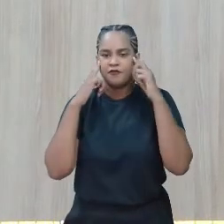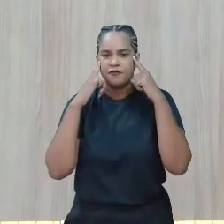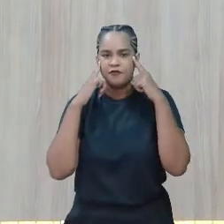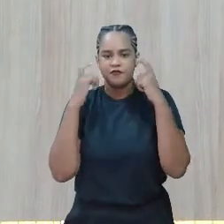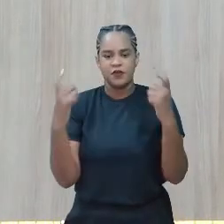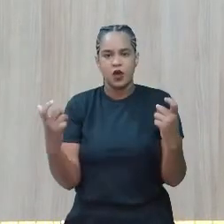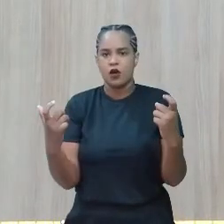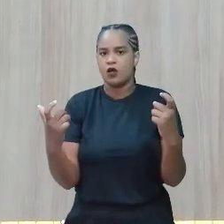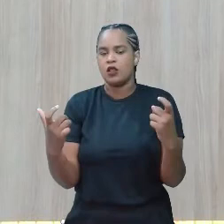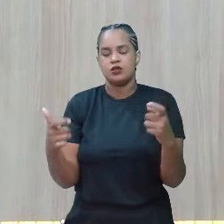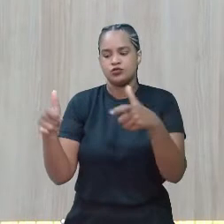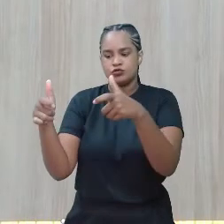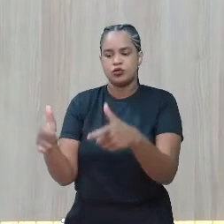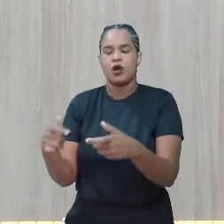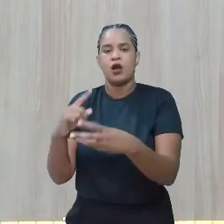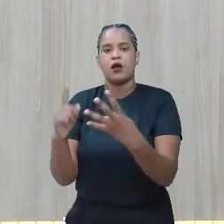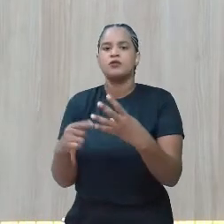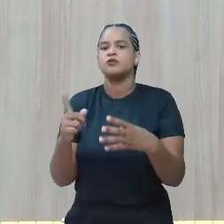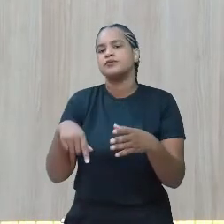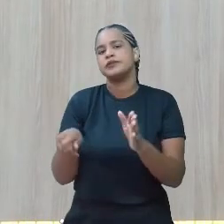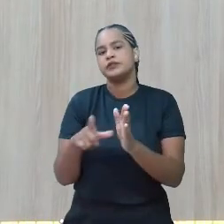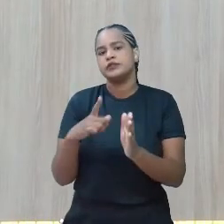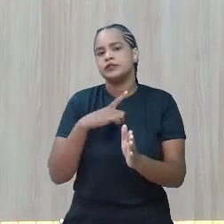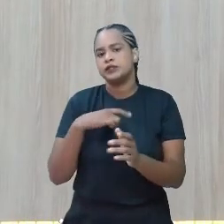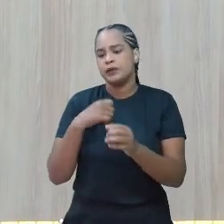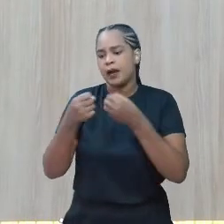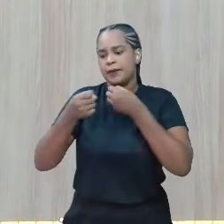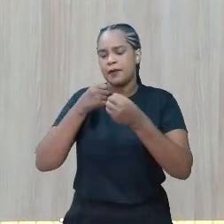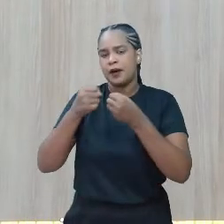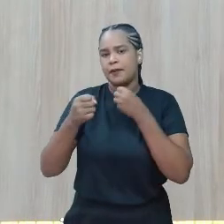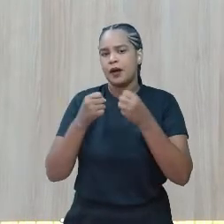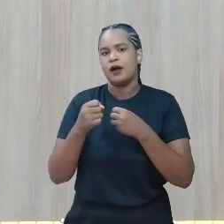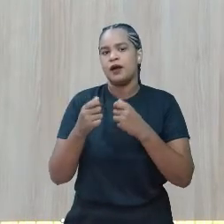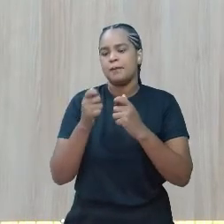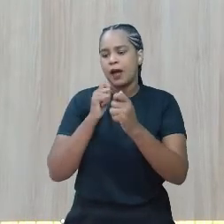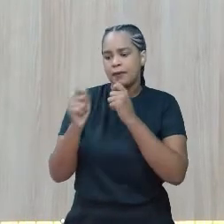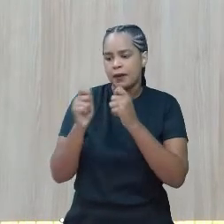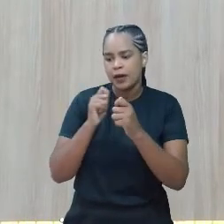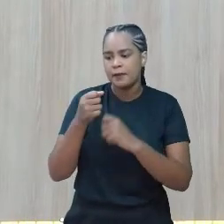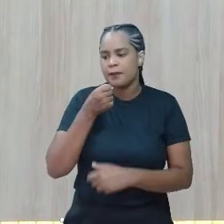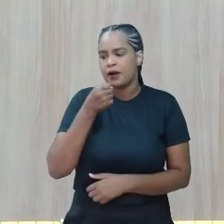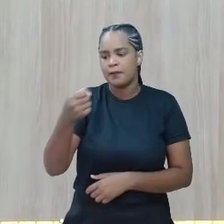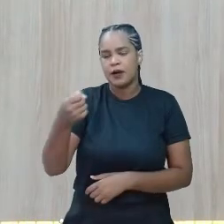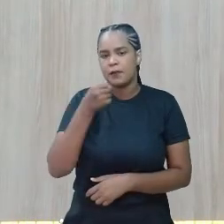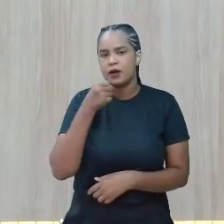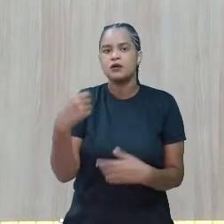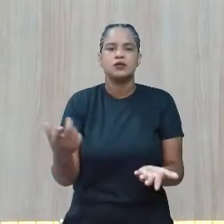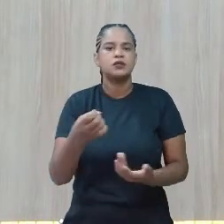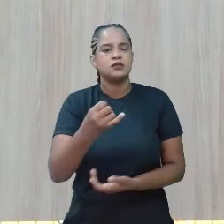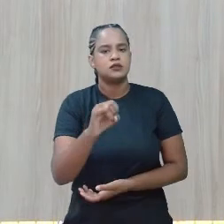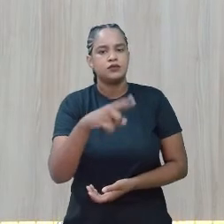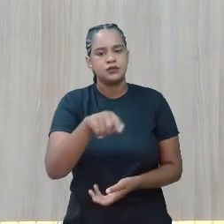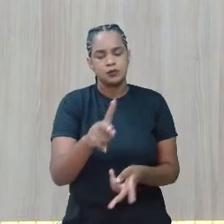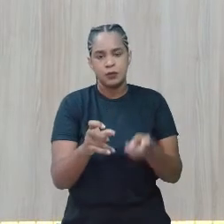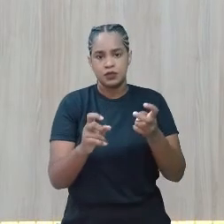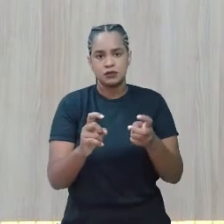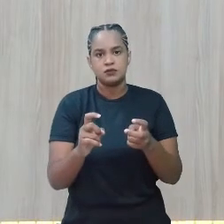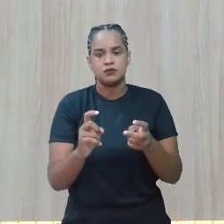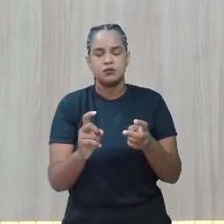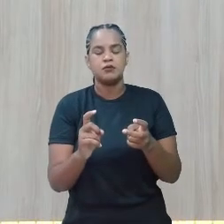um determinado local. Então, se vocês perceberem, depois destas aulas, vocês vão